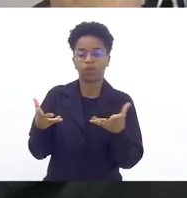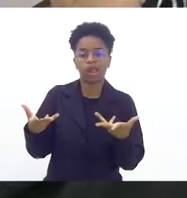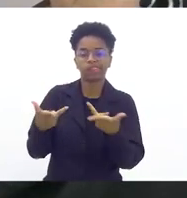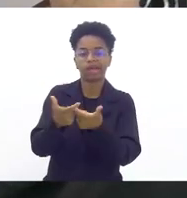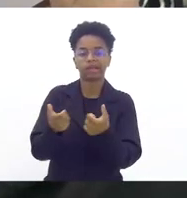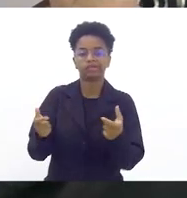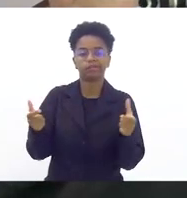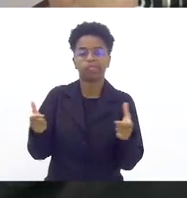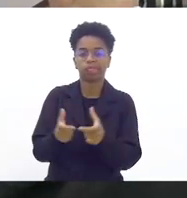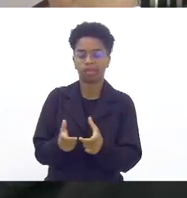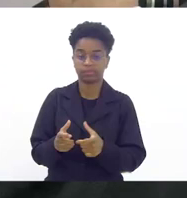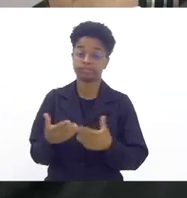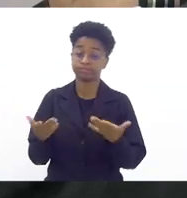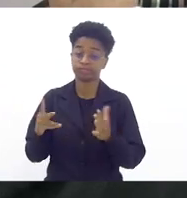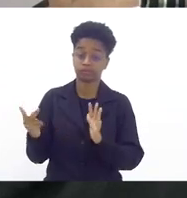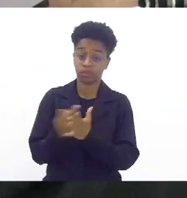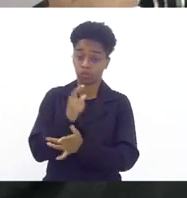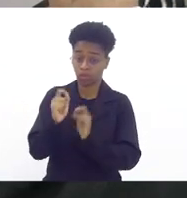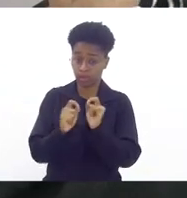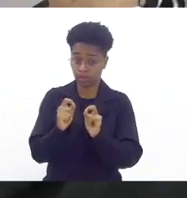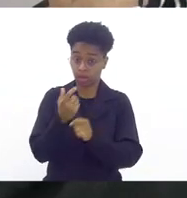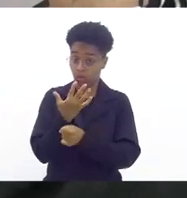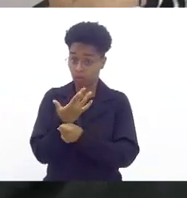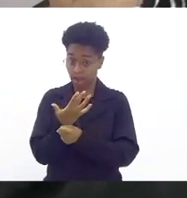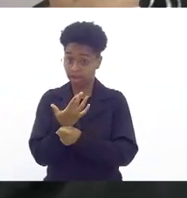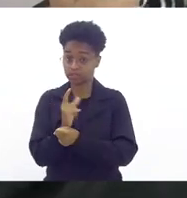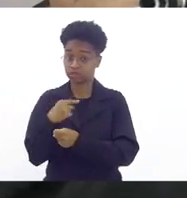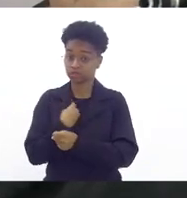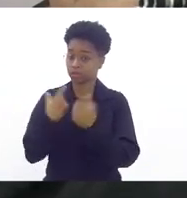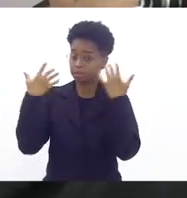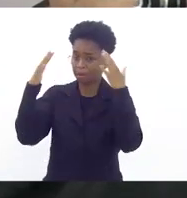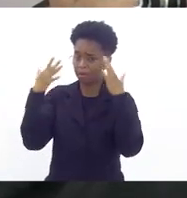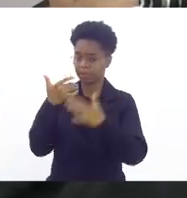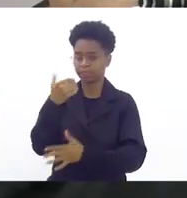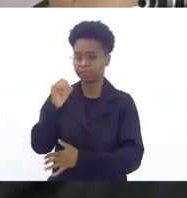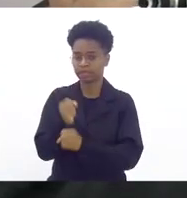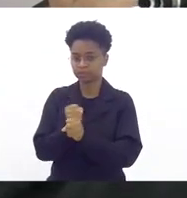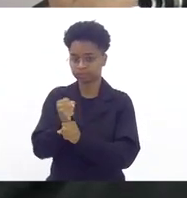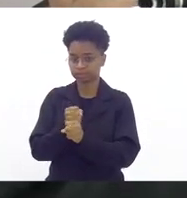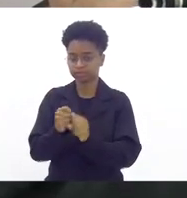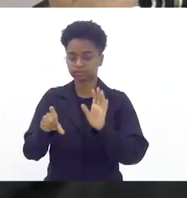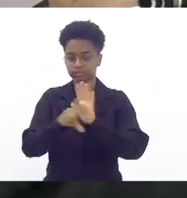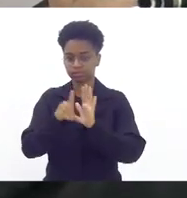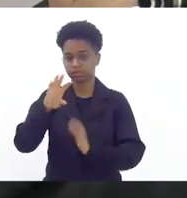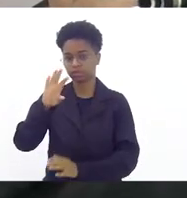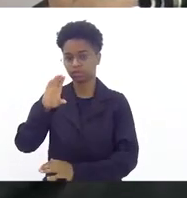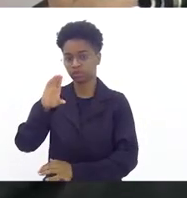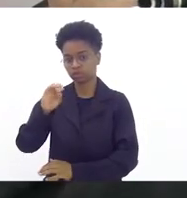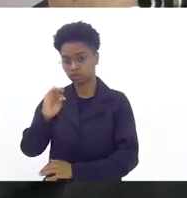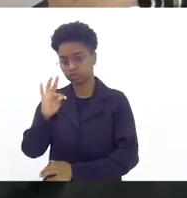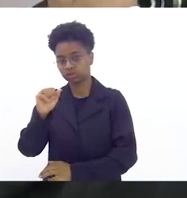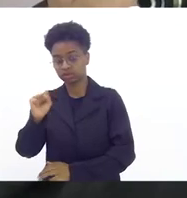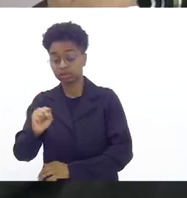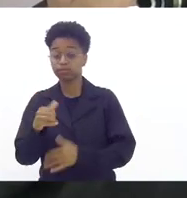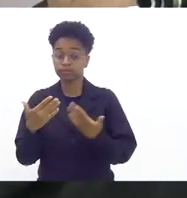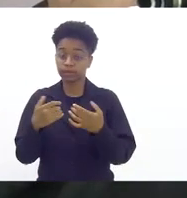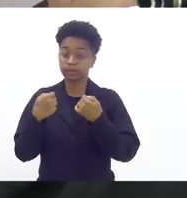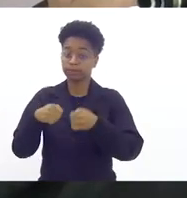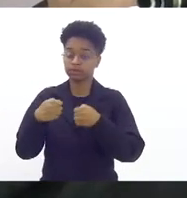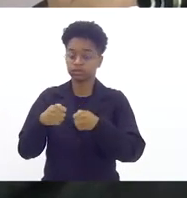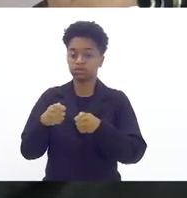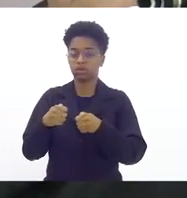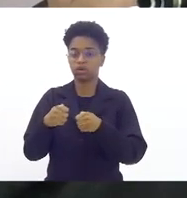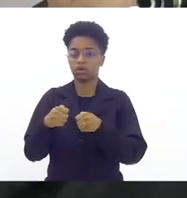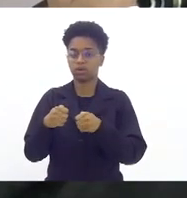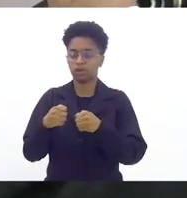Na UERJ, quando a gente comemorou, Josemar, dez anos da lei de cotas e teve que ter uma audiência para renovar essa lei,